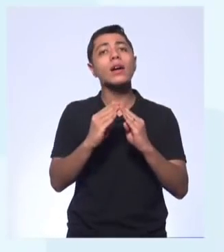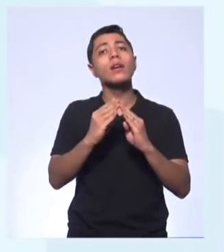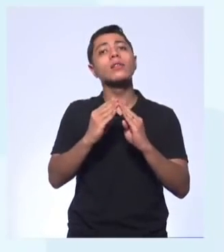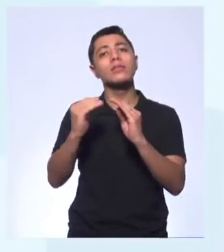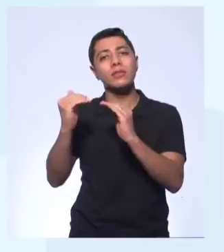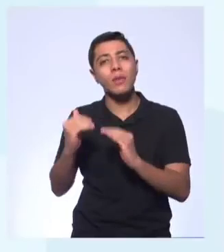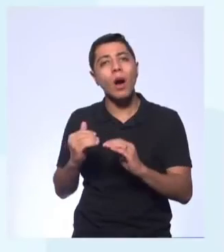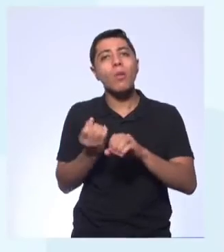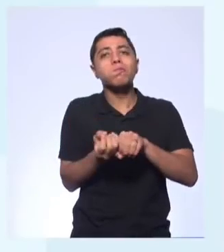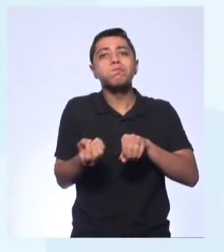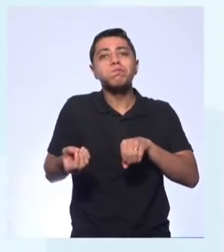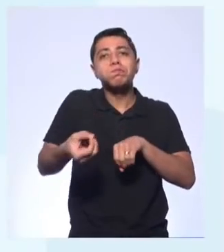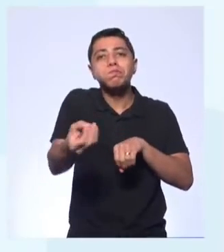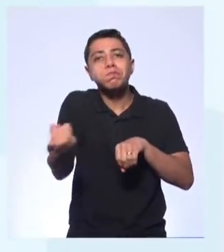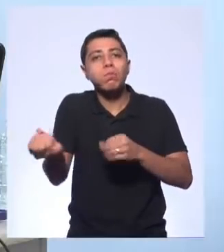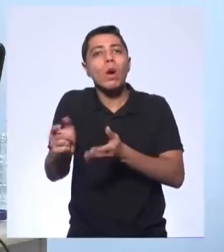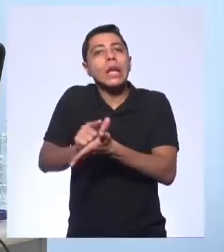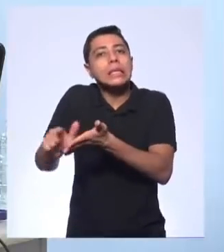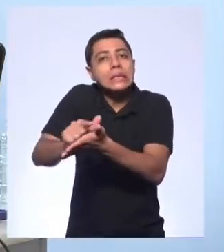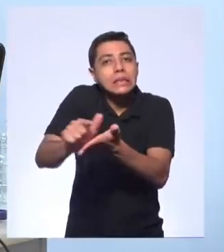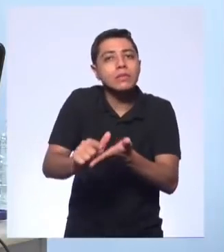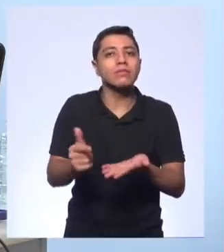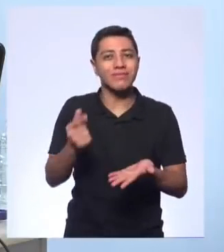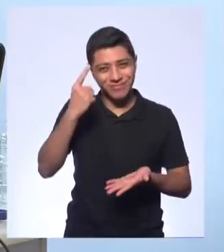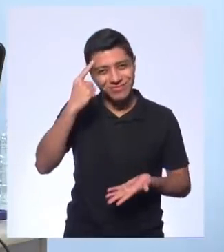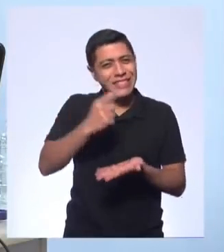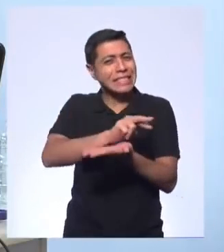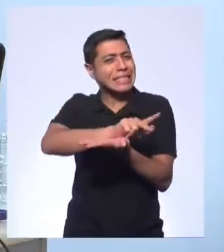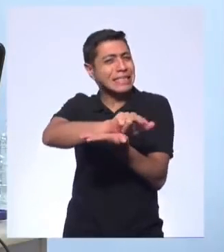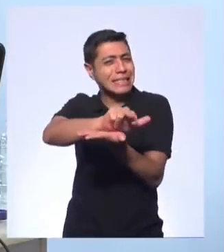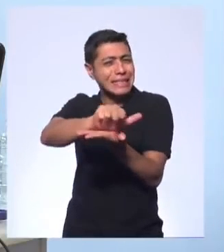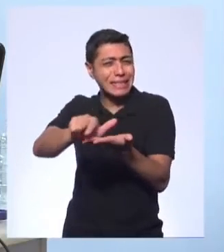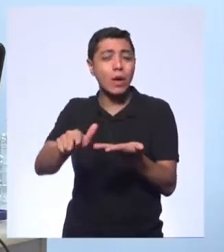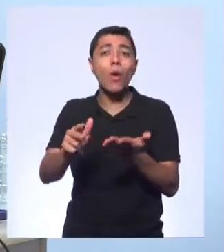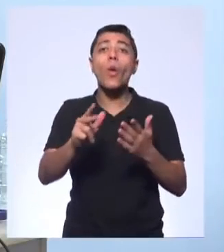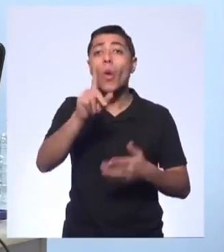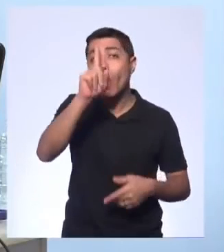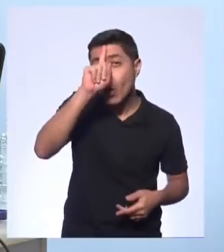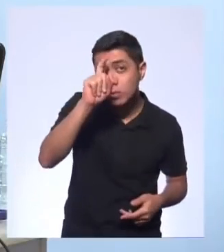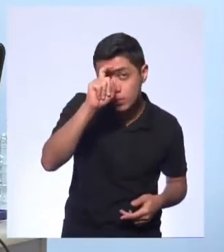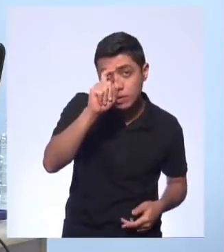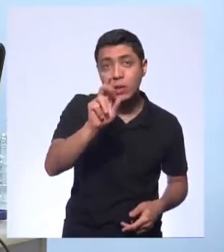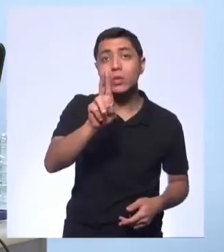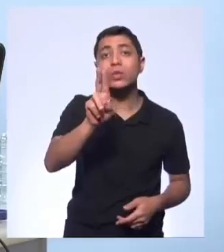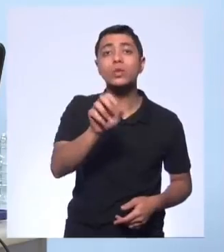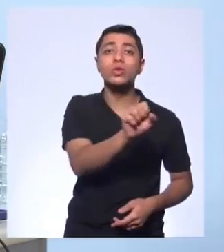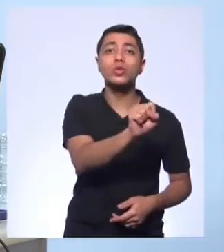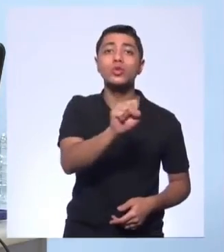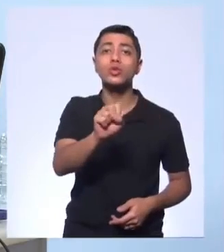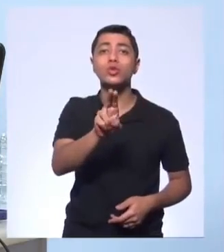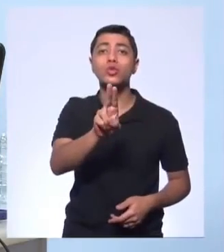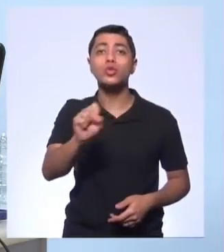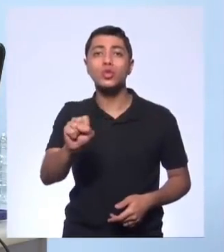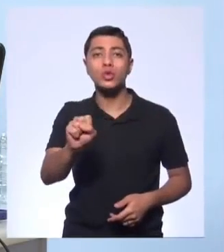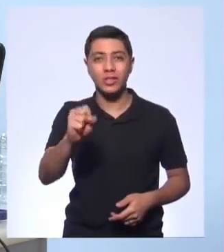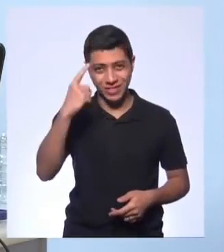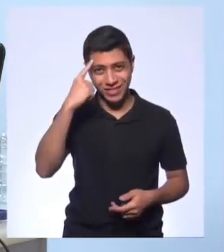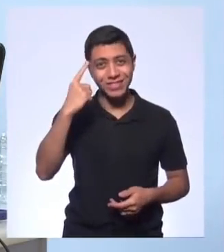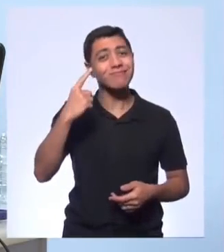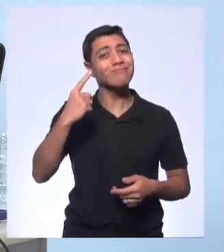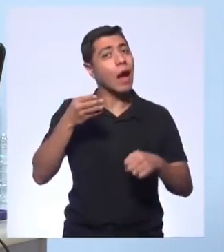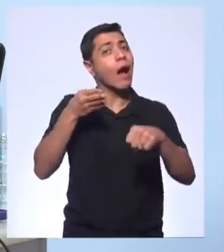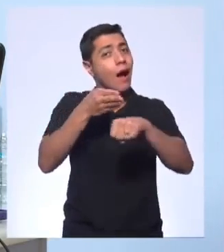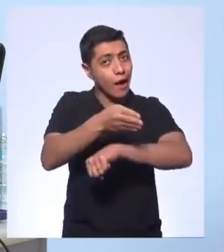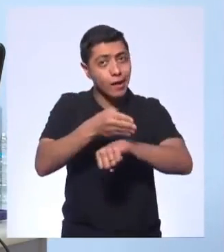serviços de saúde, como o SUS. Então, é importante que a gente tenha, né, quando a saúde coletiva ela pensa nesse